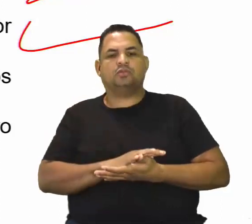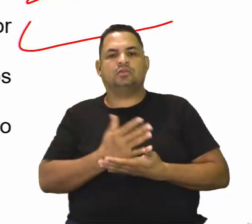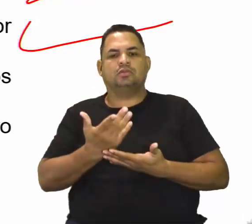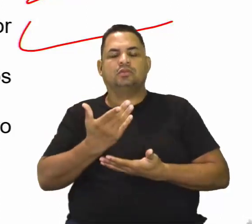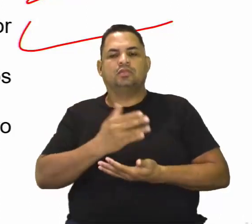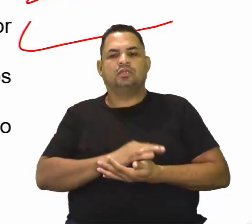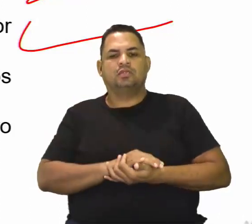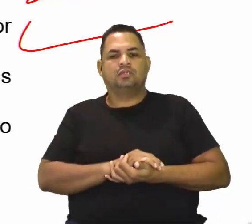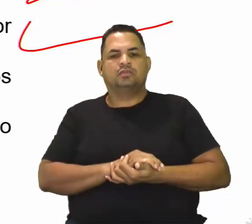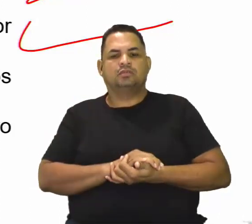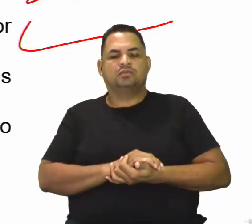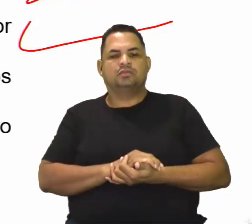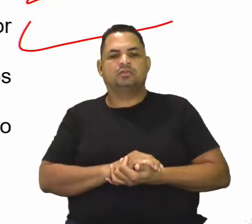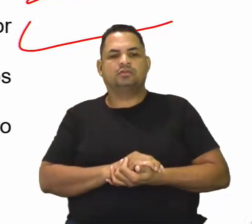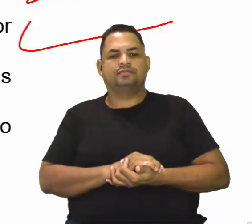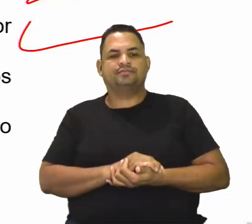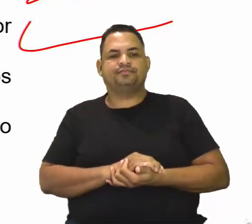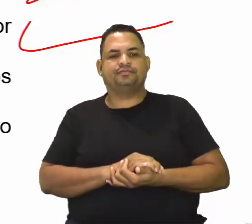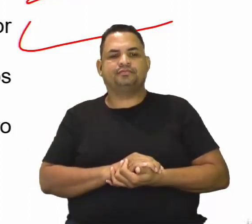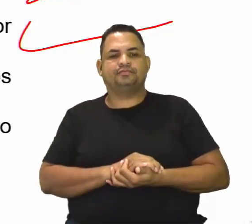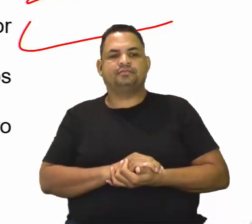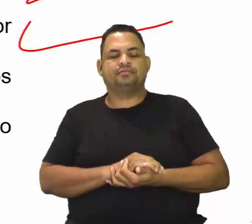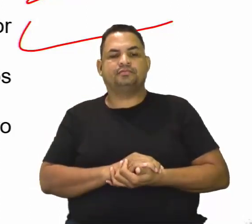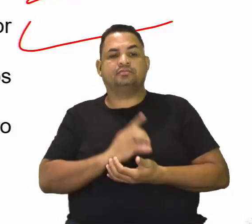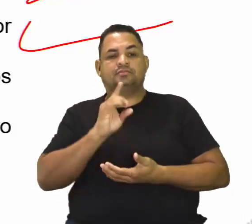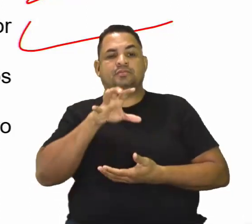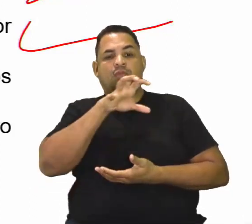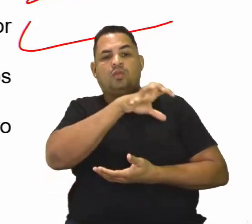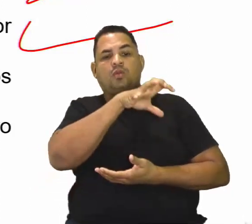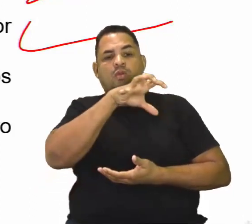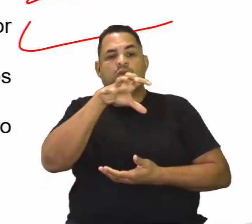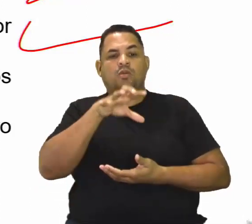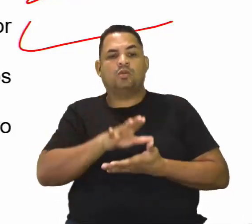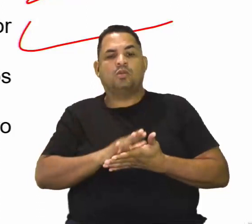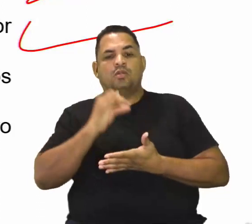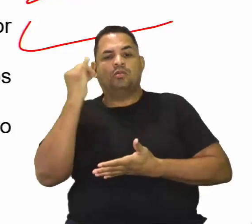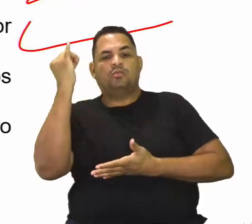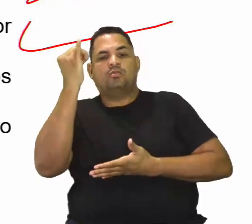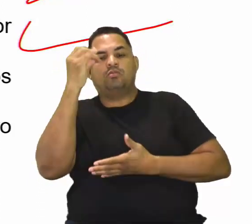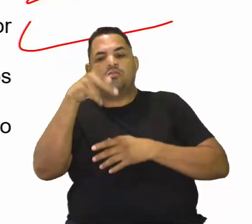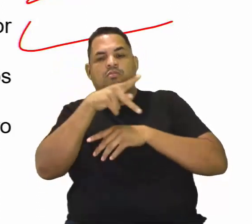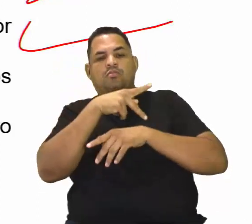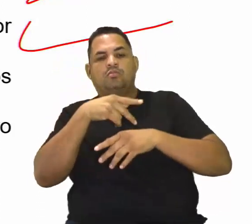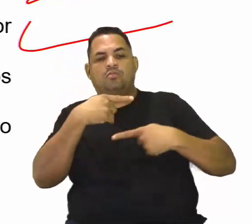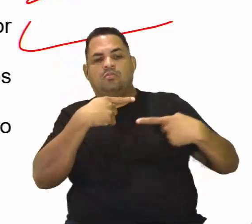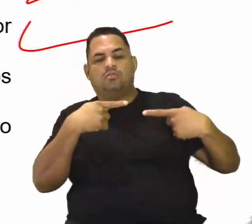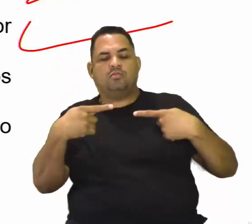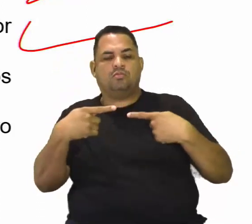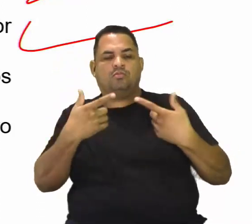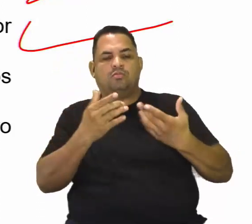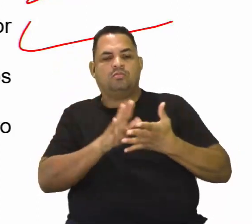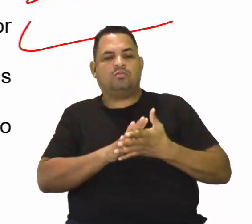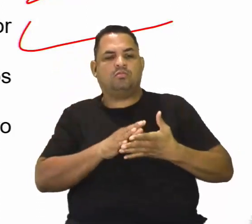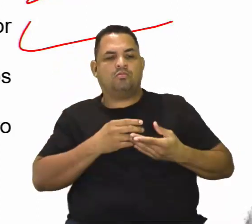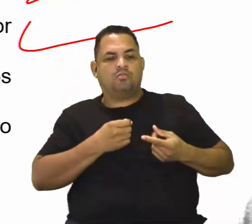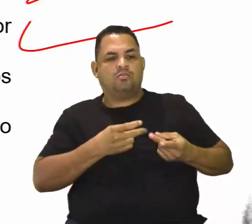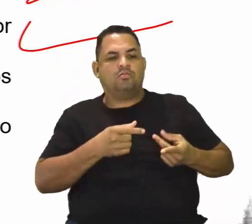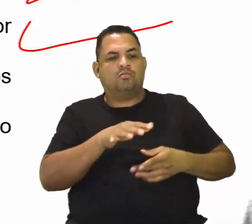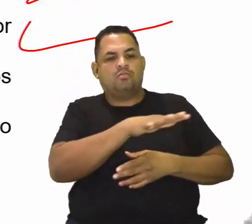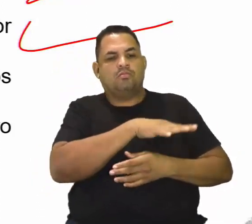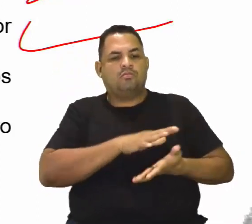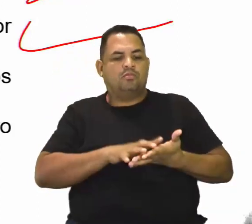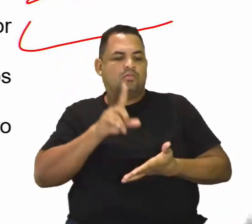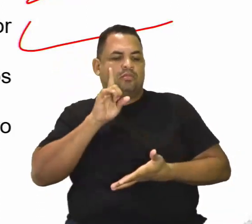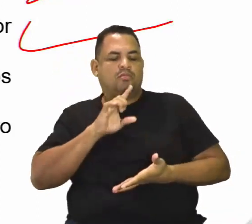fez o Japão desenvolver? A localização privilegiada dos países em relação ao mercado americano